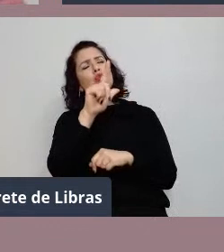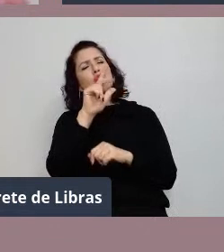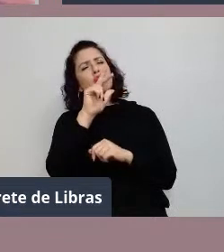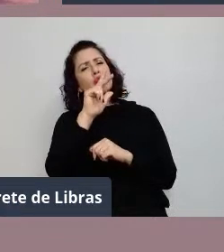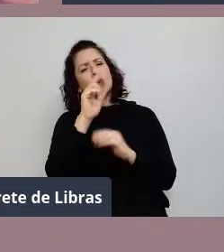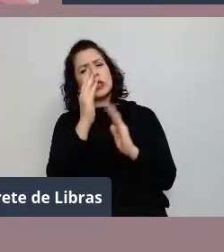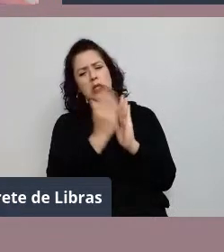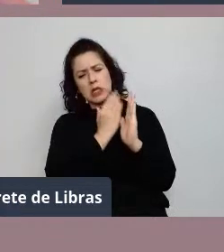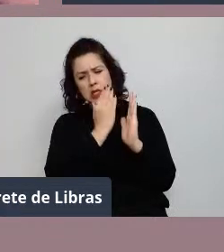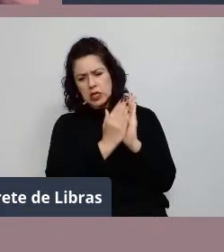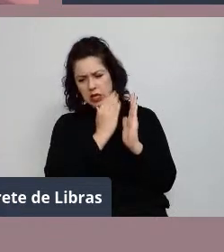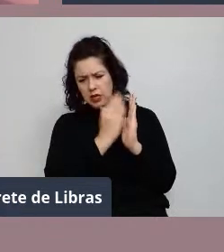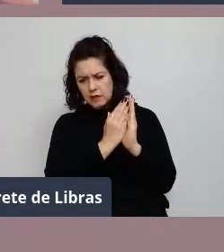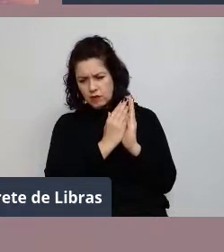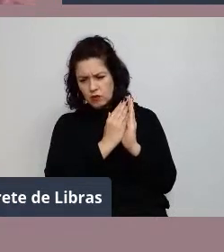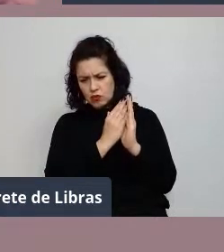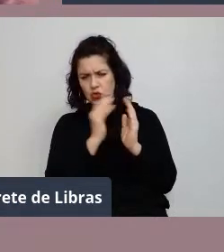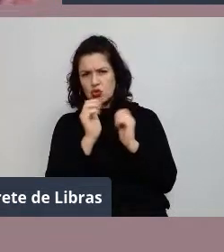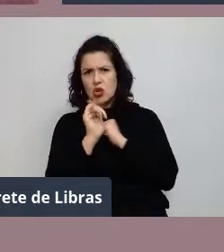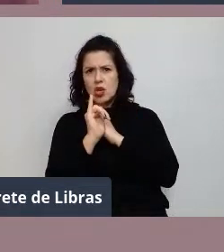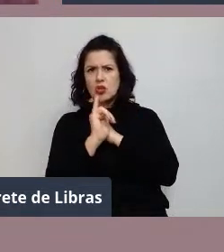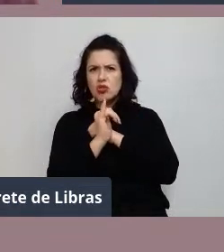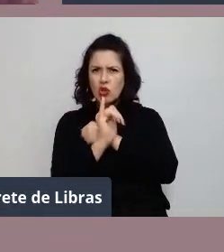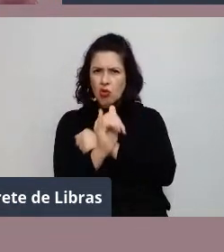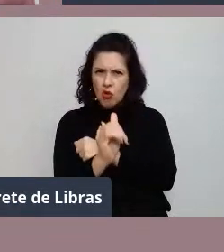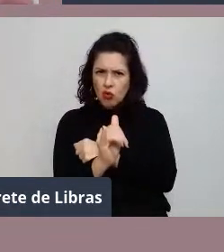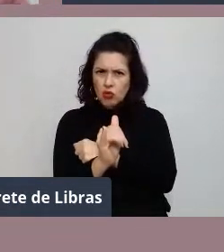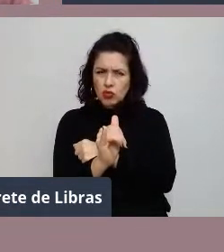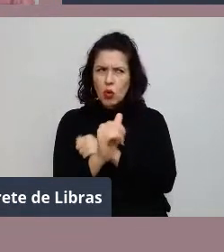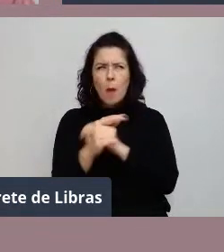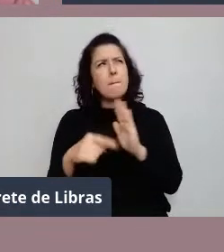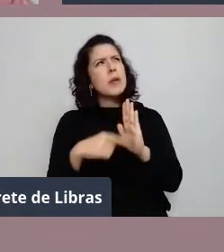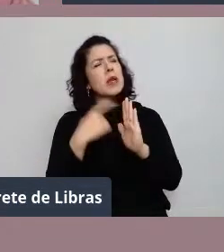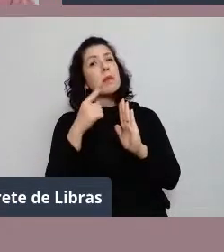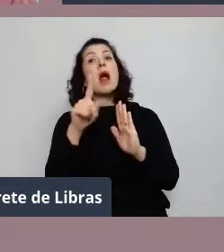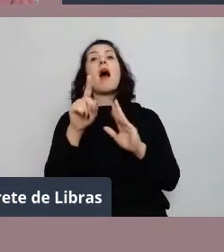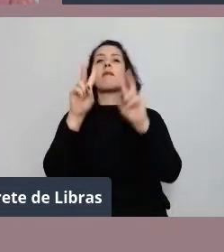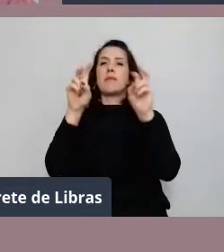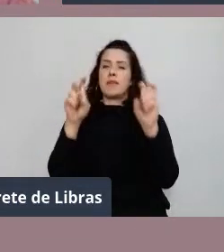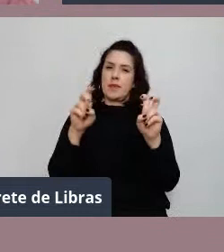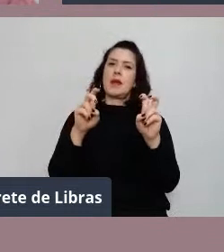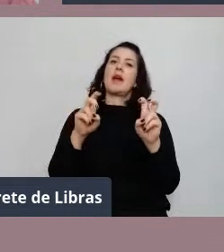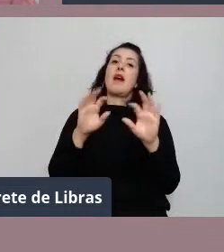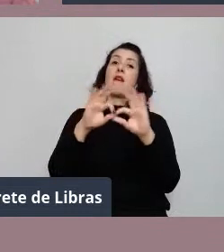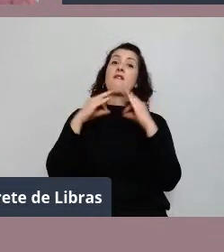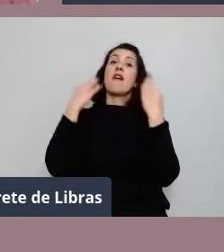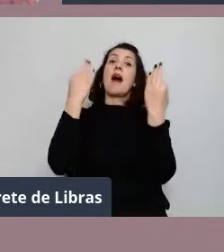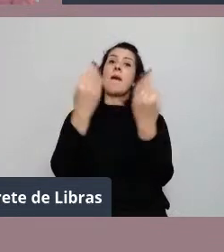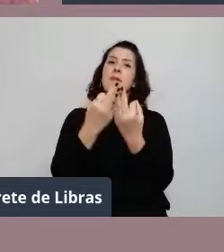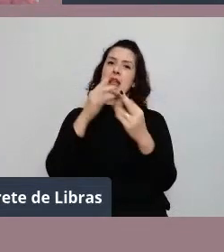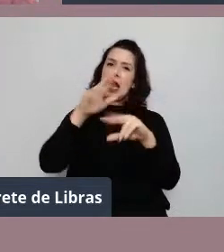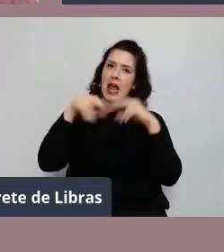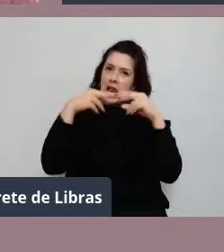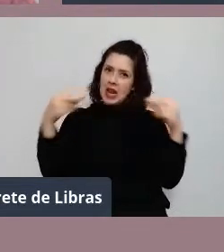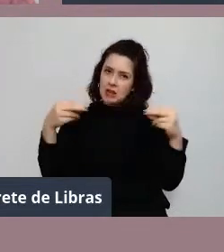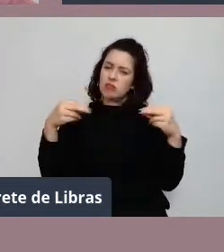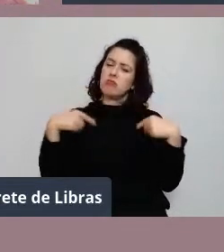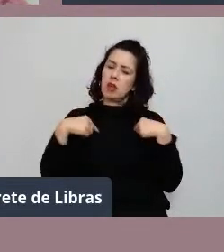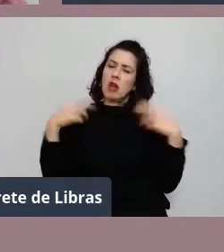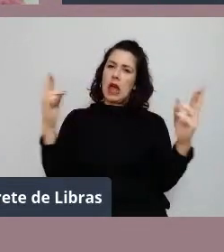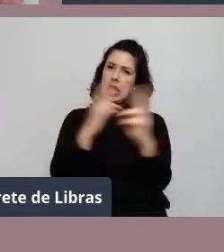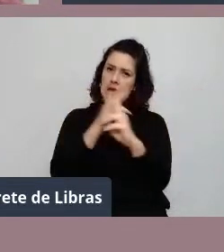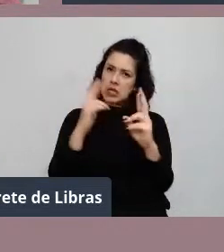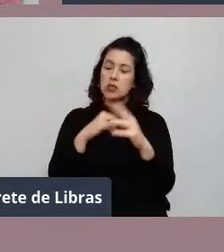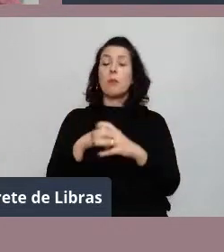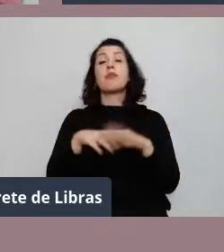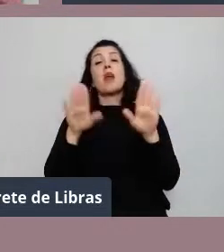o livro de contos dela, o primeiro, Laços de Família. Mas ela reescreveu muito Maçã no Escuro, mas